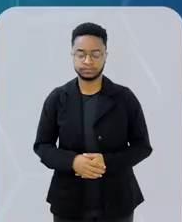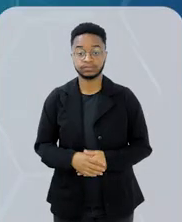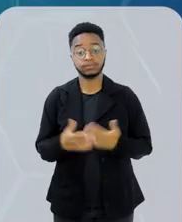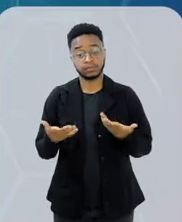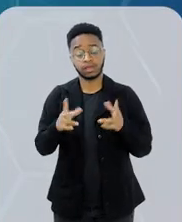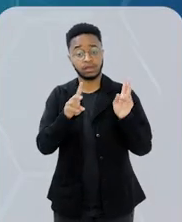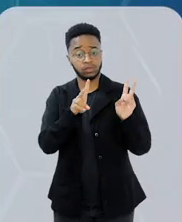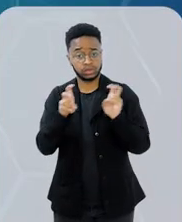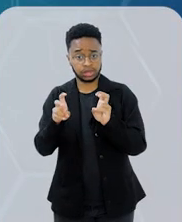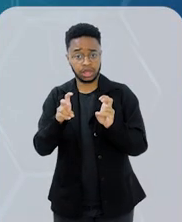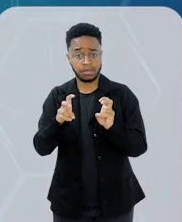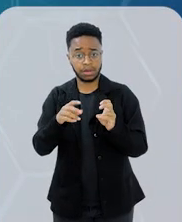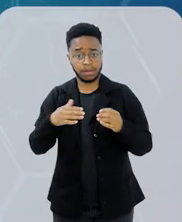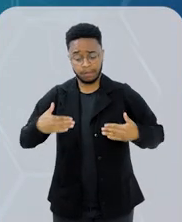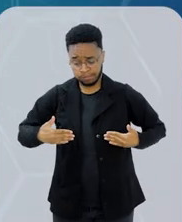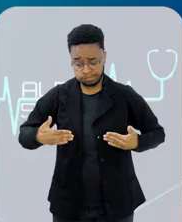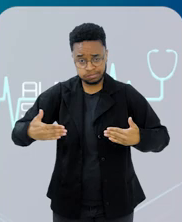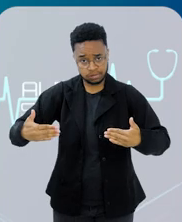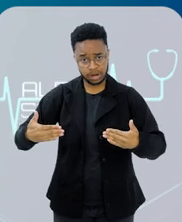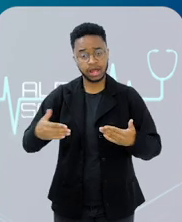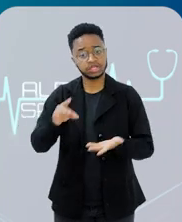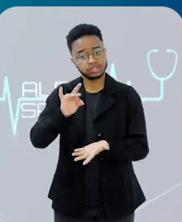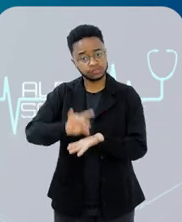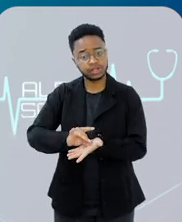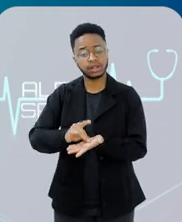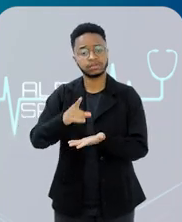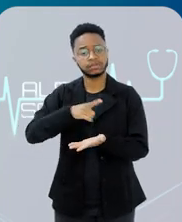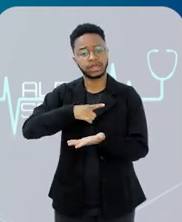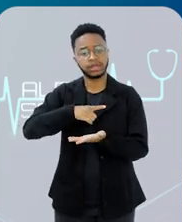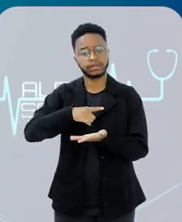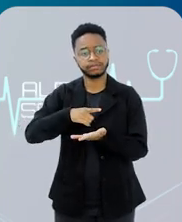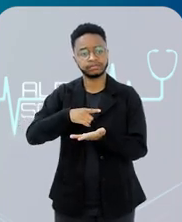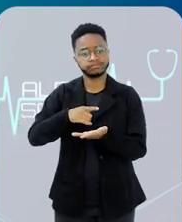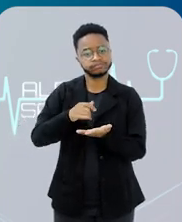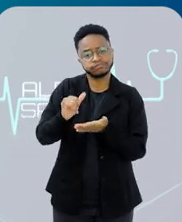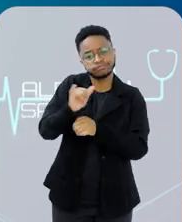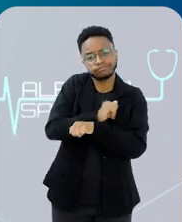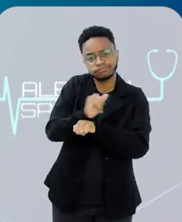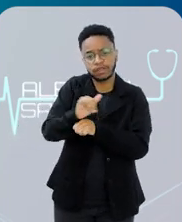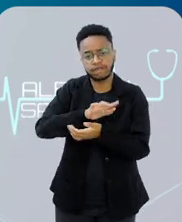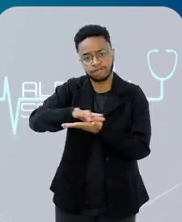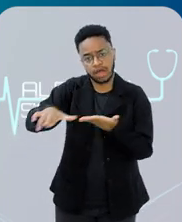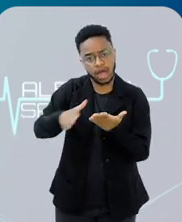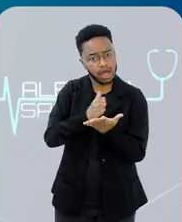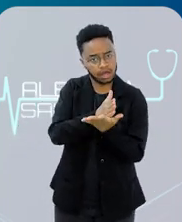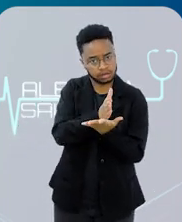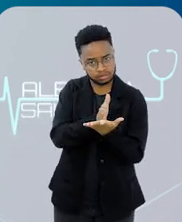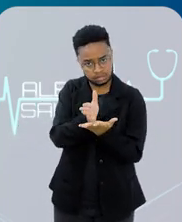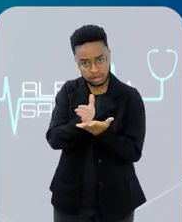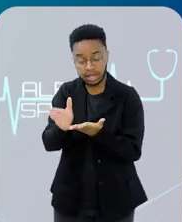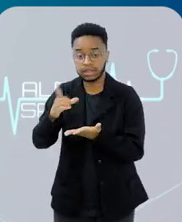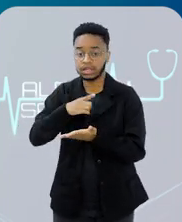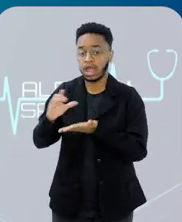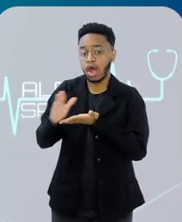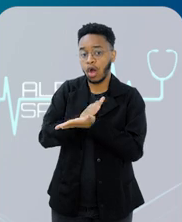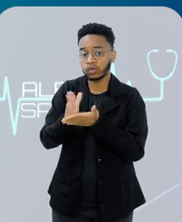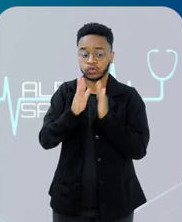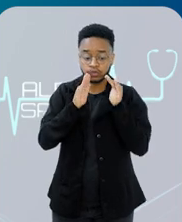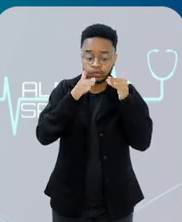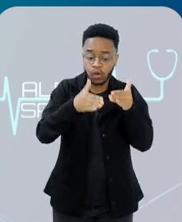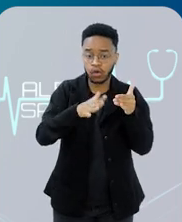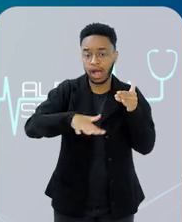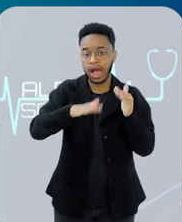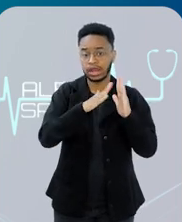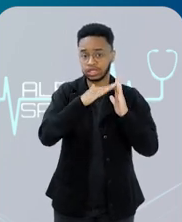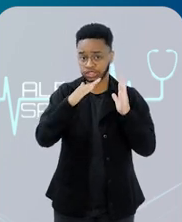A gigantomastia, na verdade, ela tem vários caminhos, né? Tem aquela que procura pelo lado